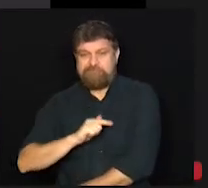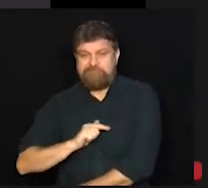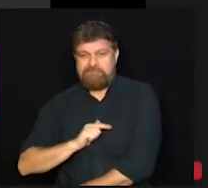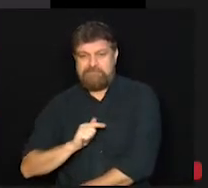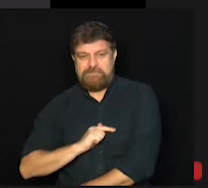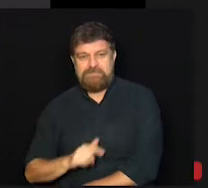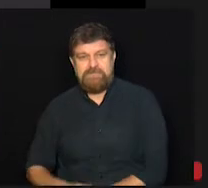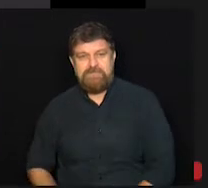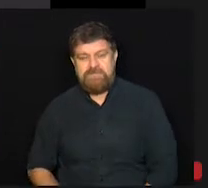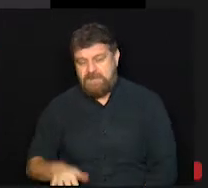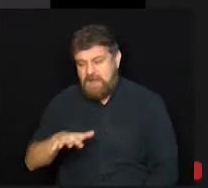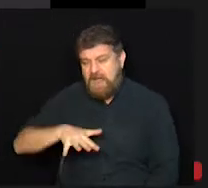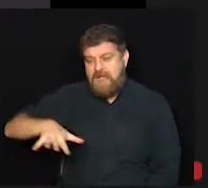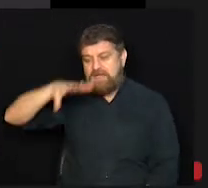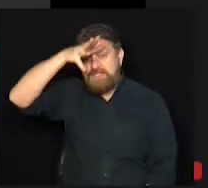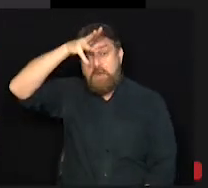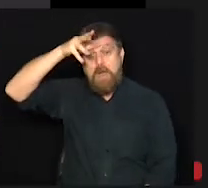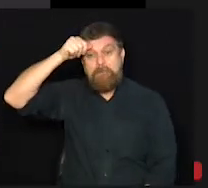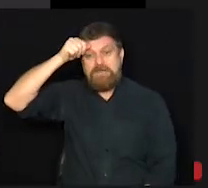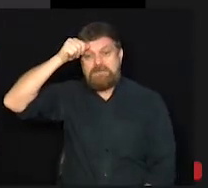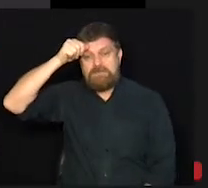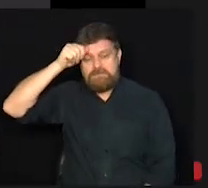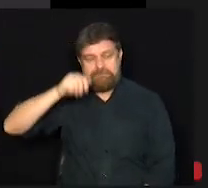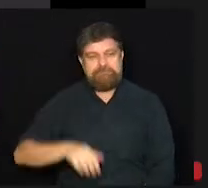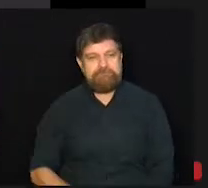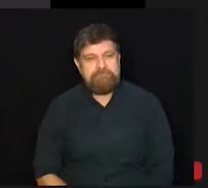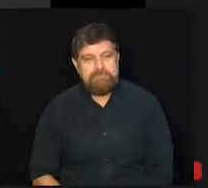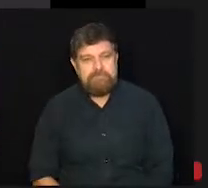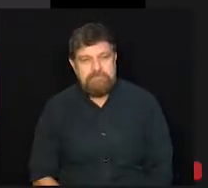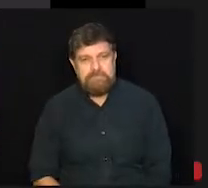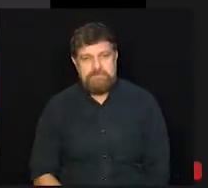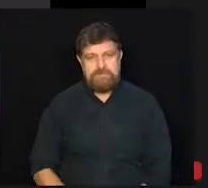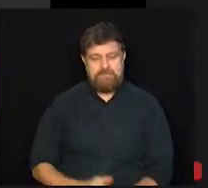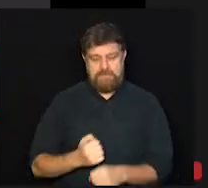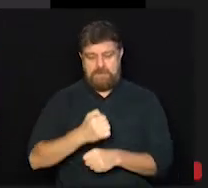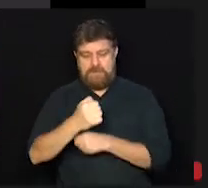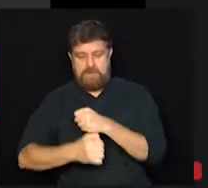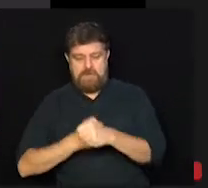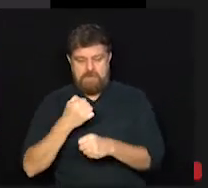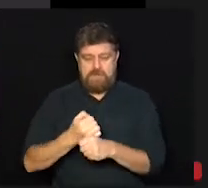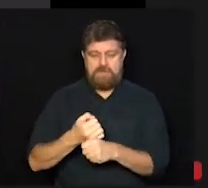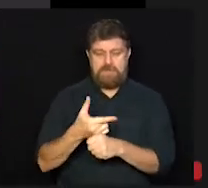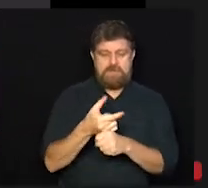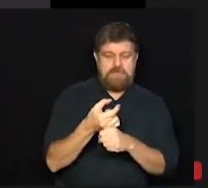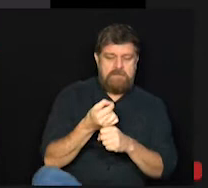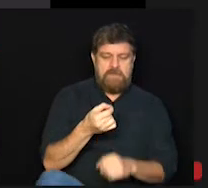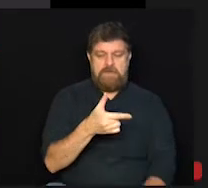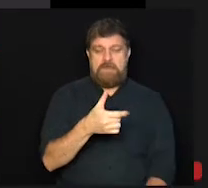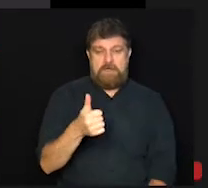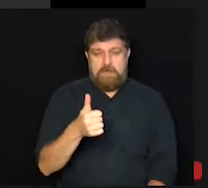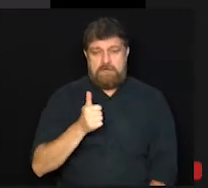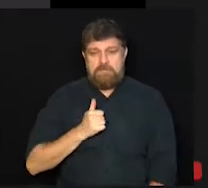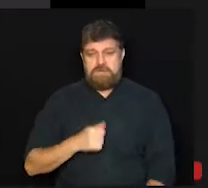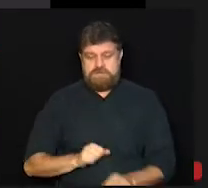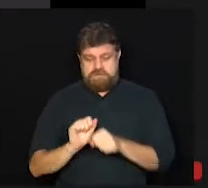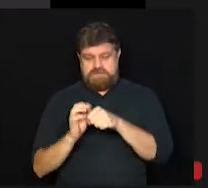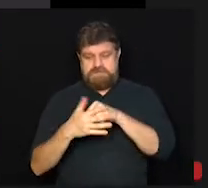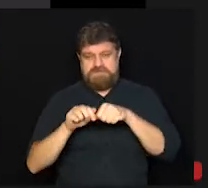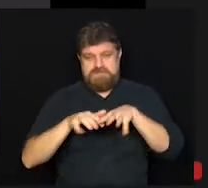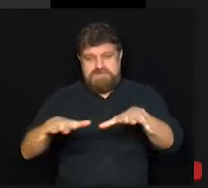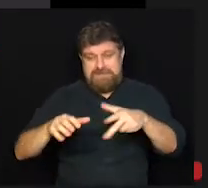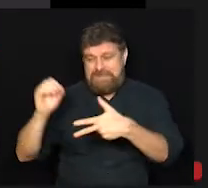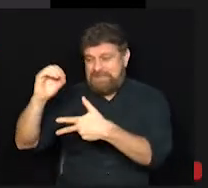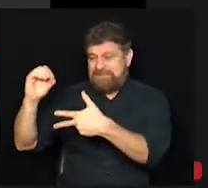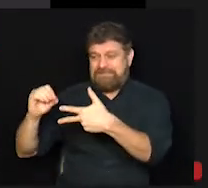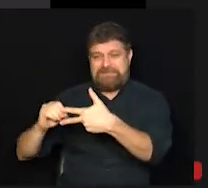predominância da região amazônica. Então, no ano de 2021, a pandemia nos tirou a fração Enem, porque